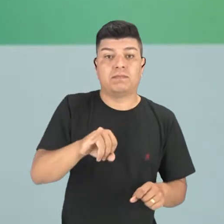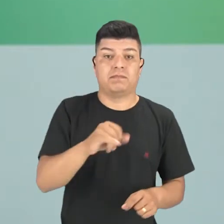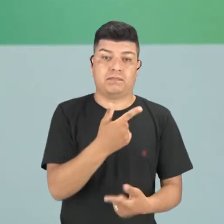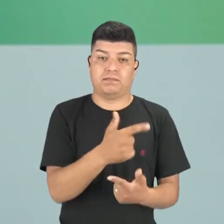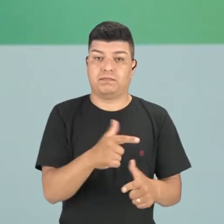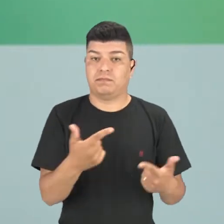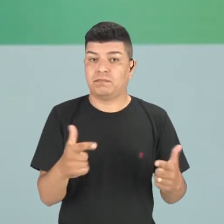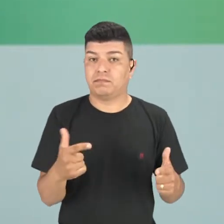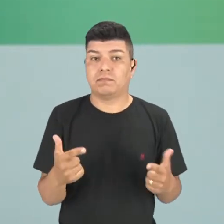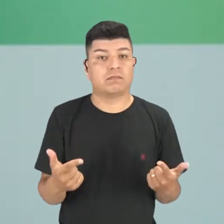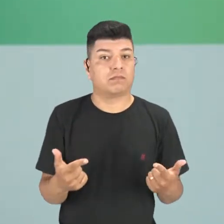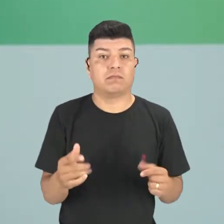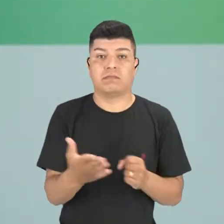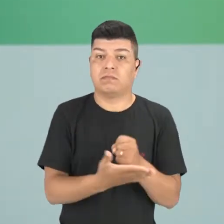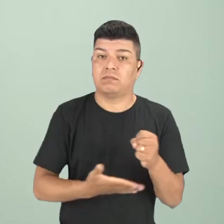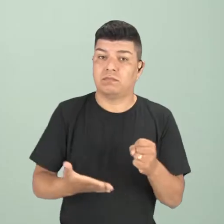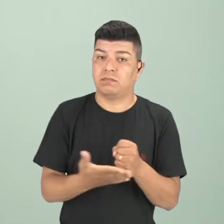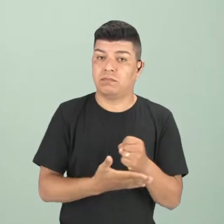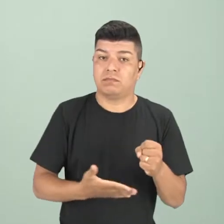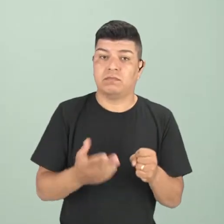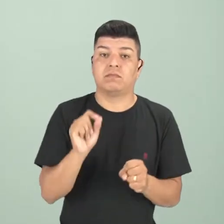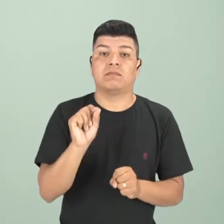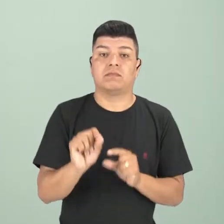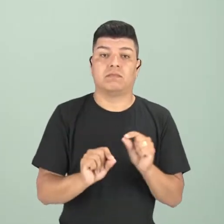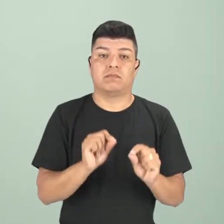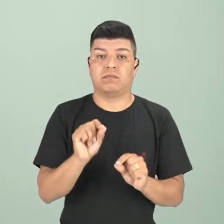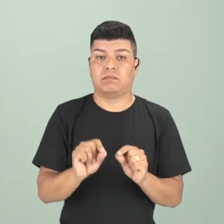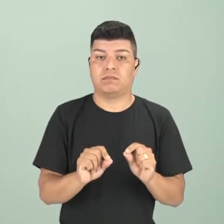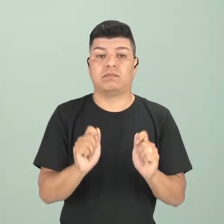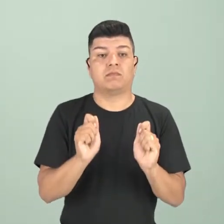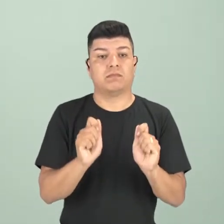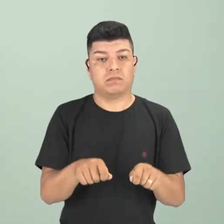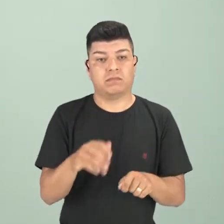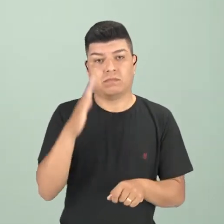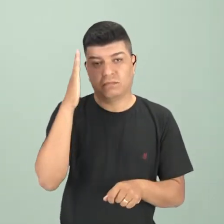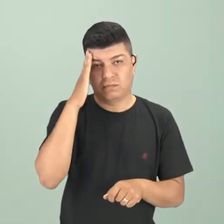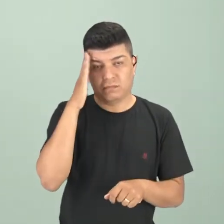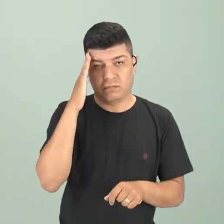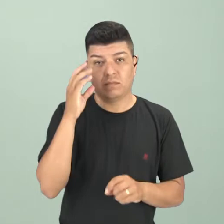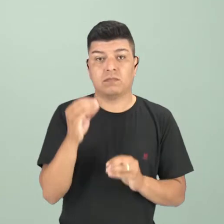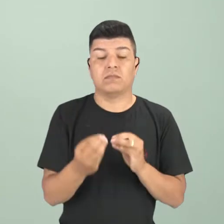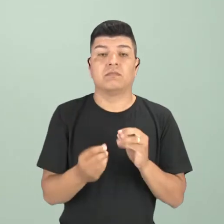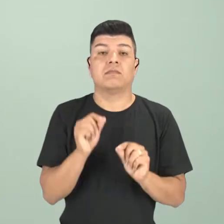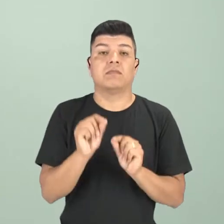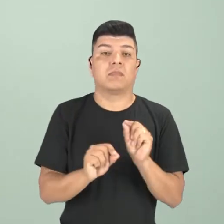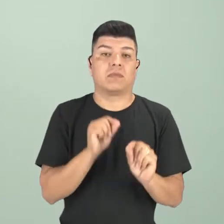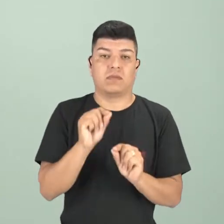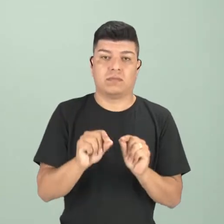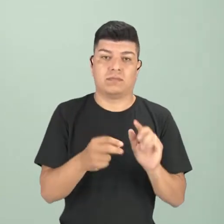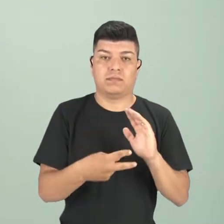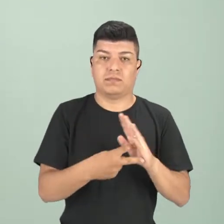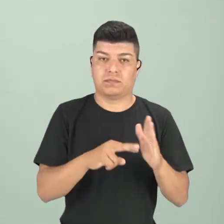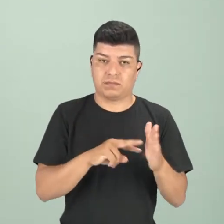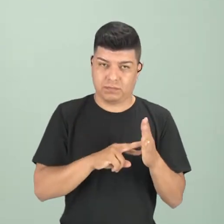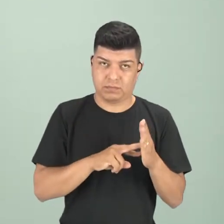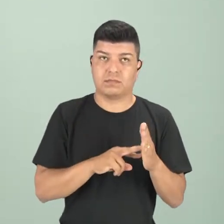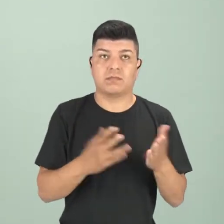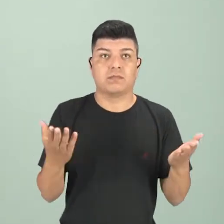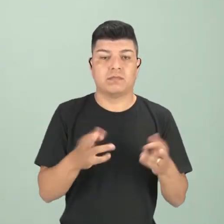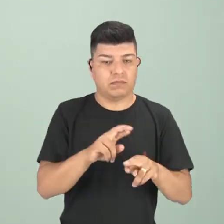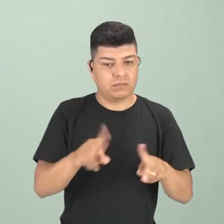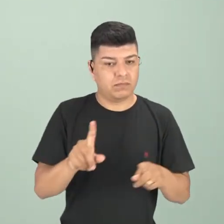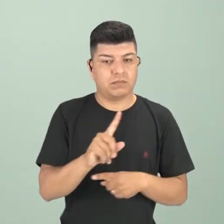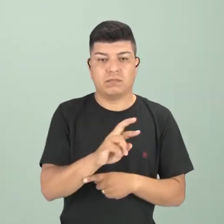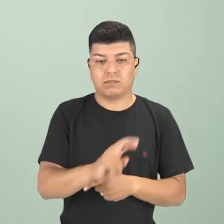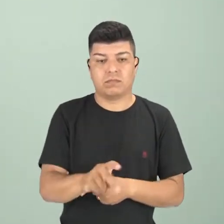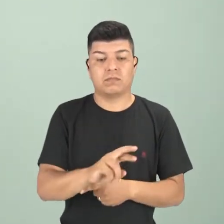tiver né embasamento dos termos para você poder compreender do que está tratando e hoje